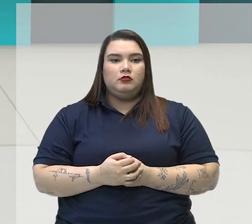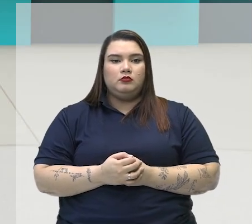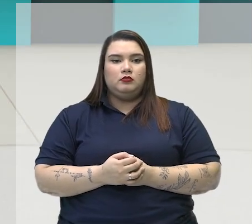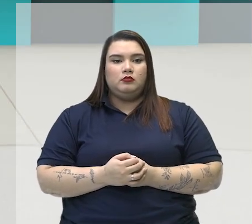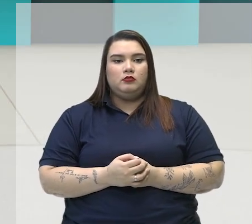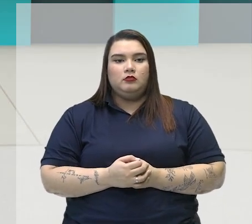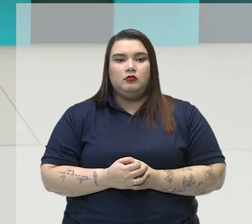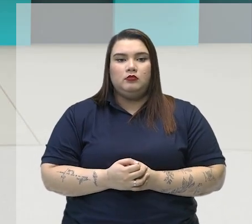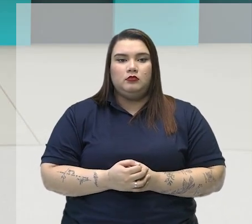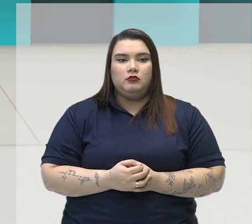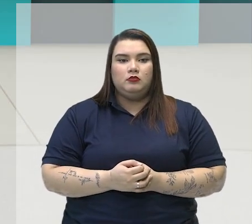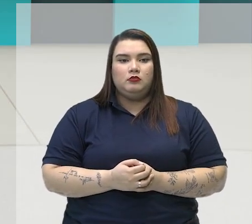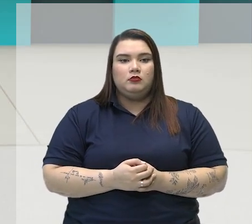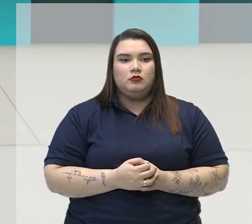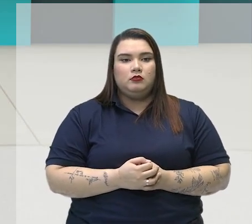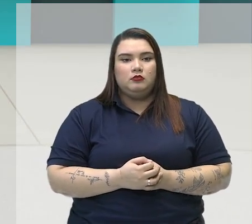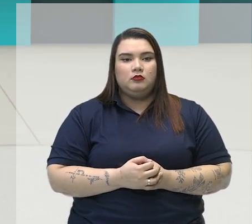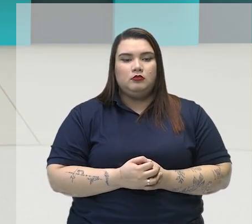Certo?